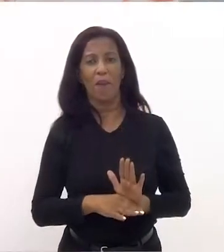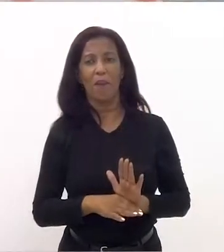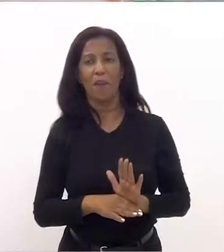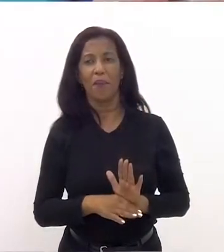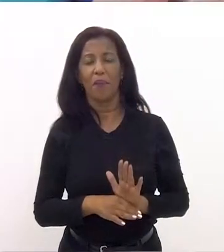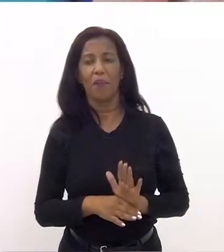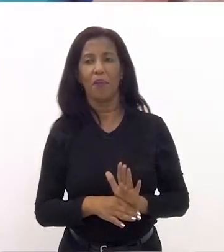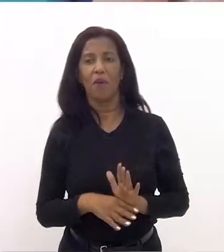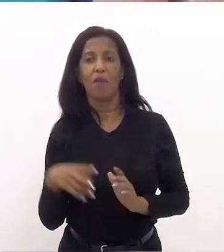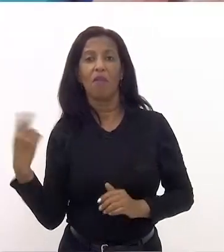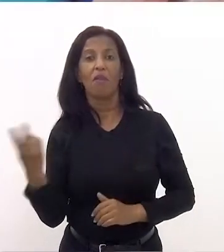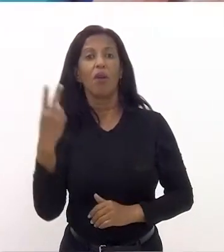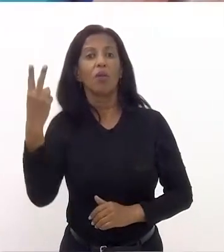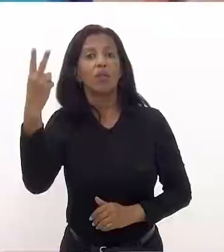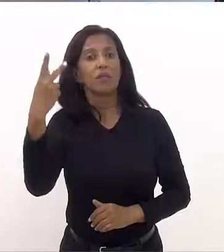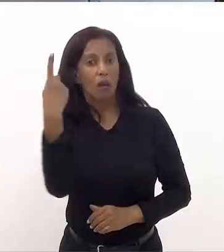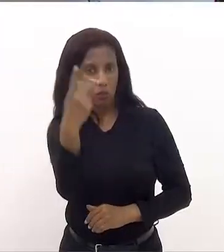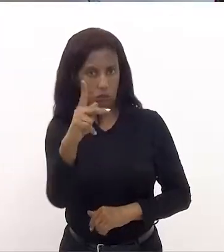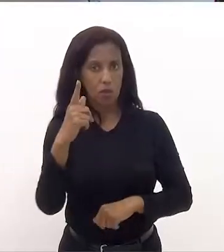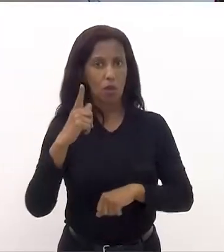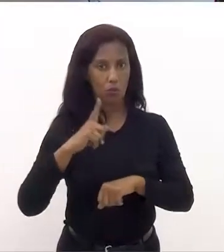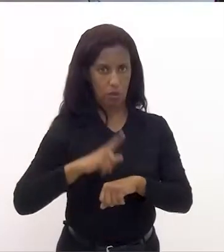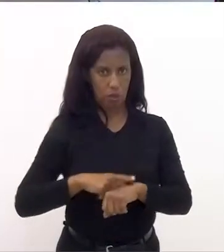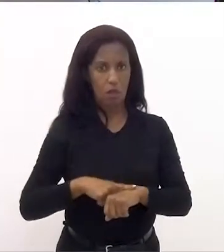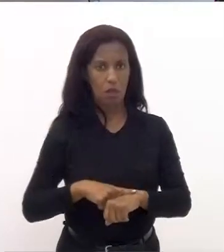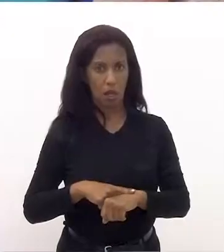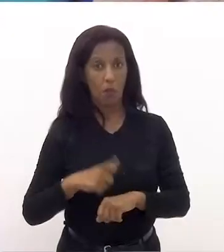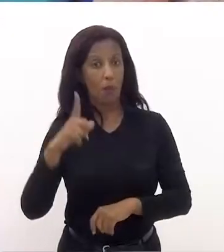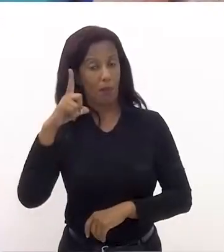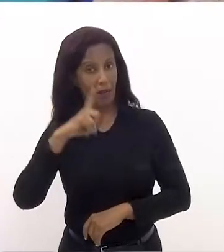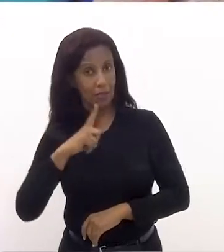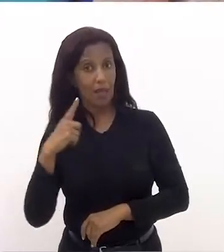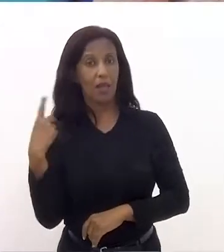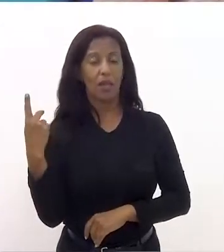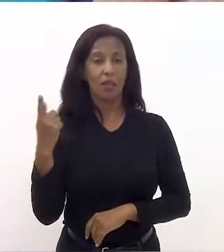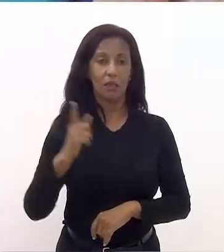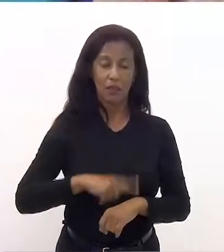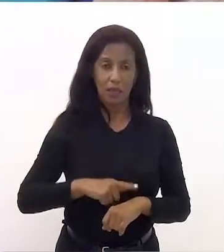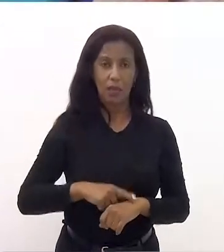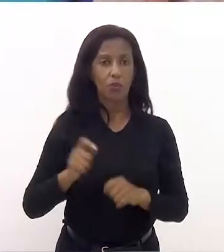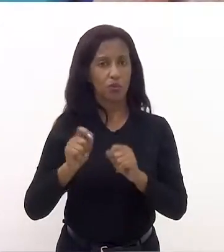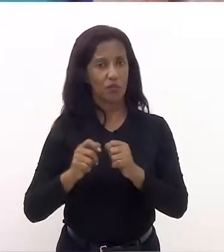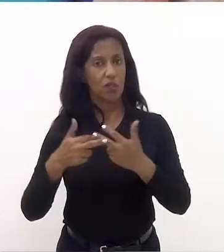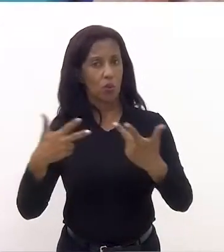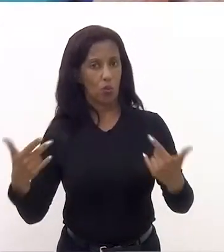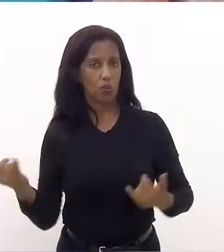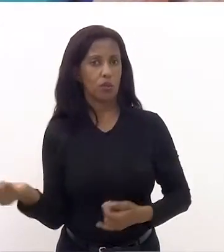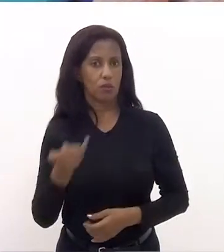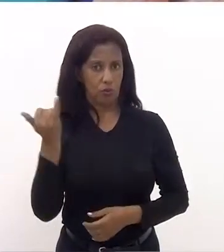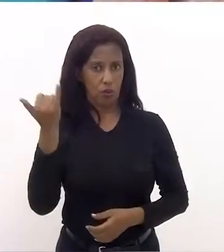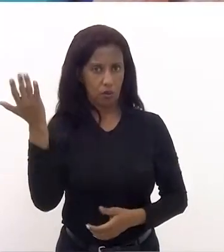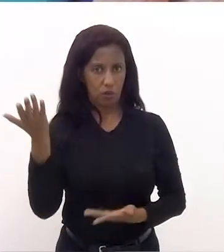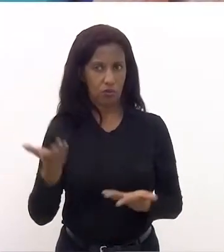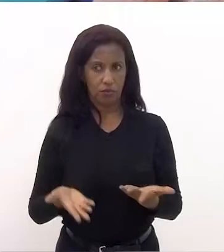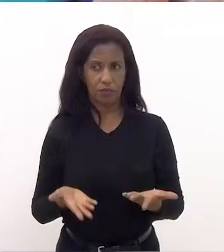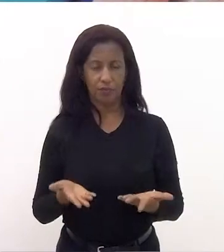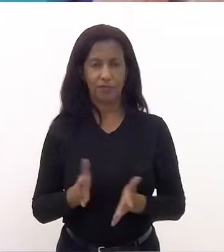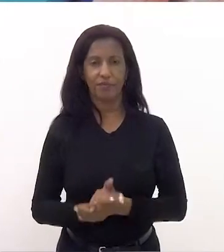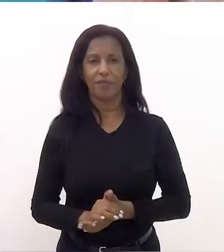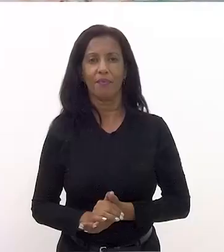Chico Valorizar o seu tempo. Você valoriza o seu tempo para poder ter tempo de fazer tudo que é importante para